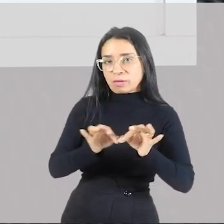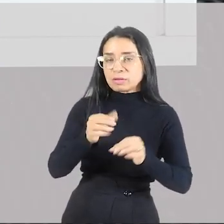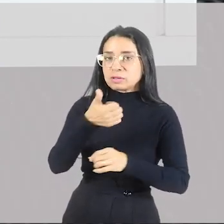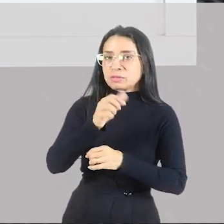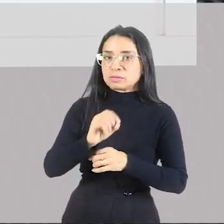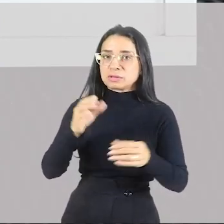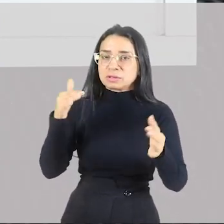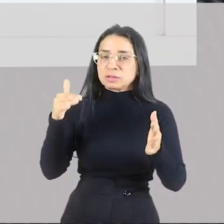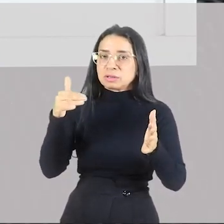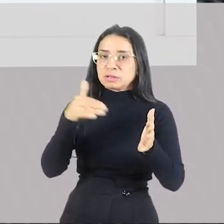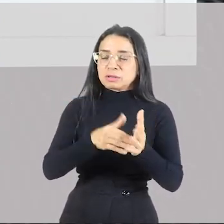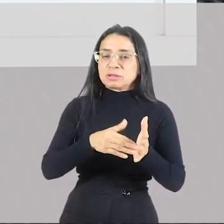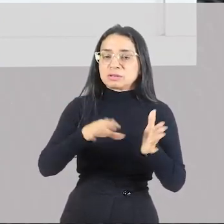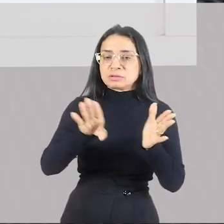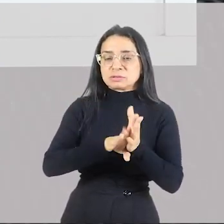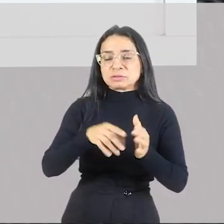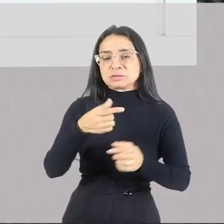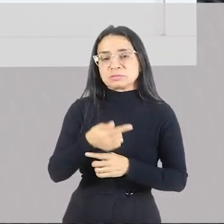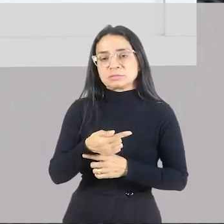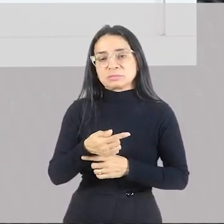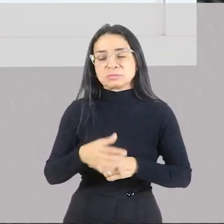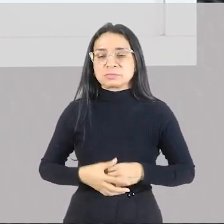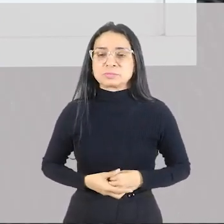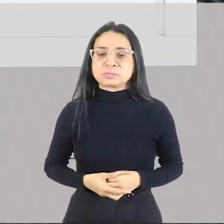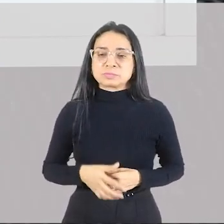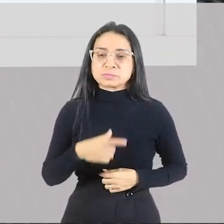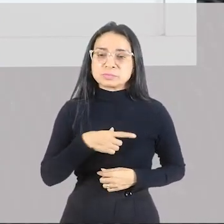aqui 10